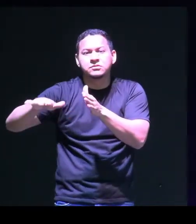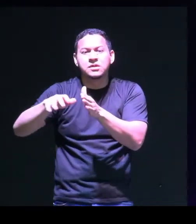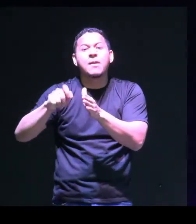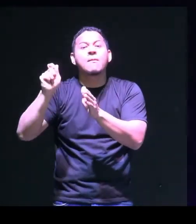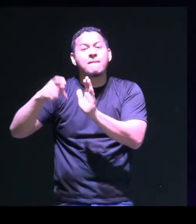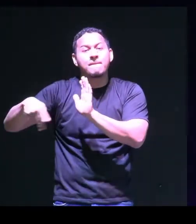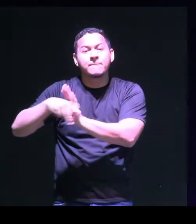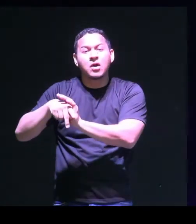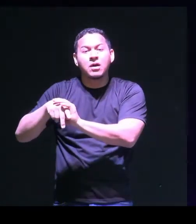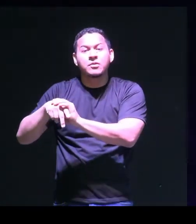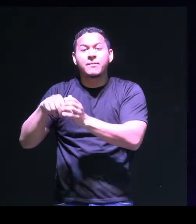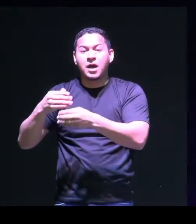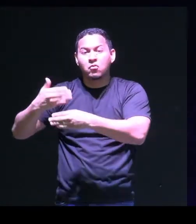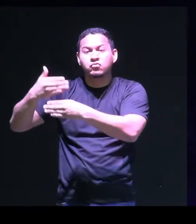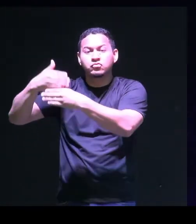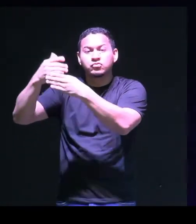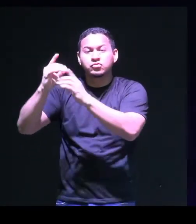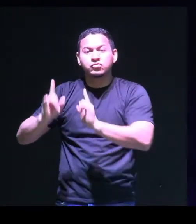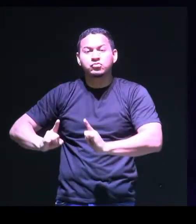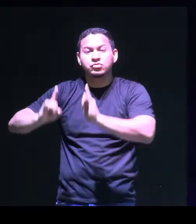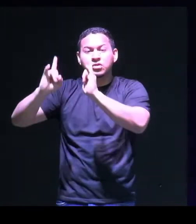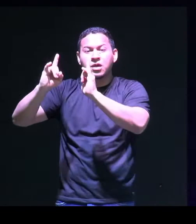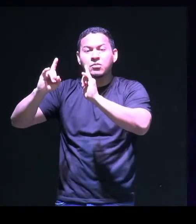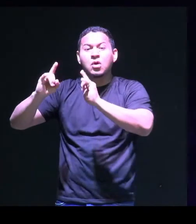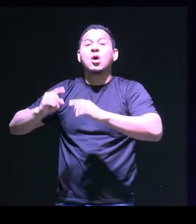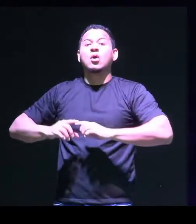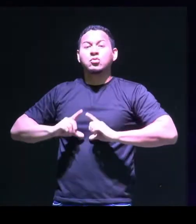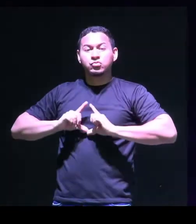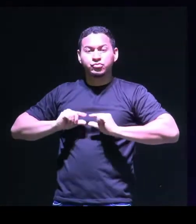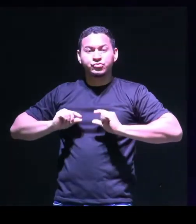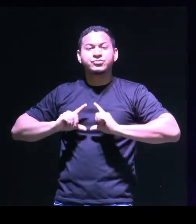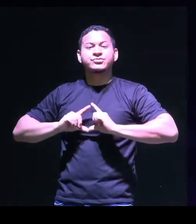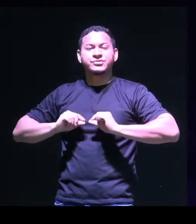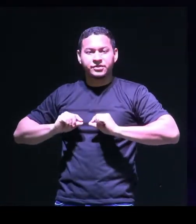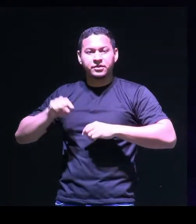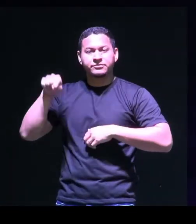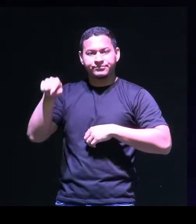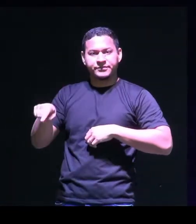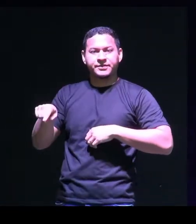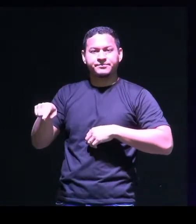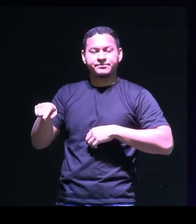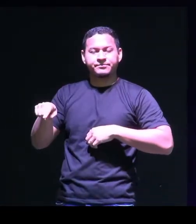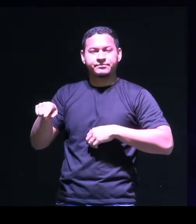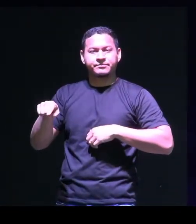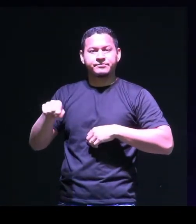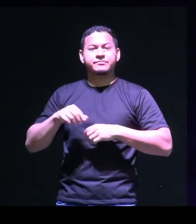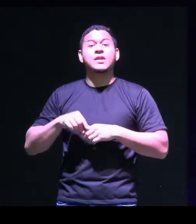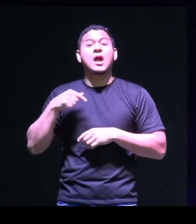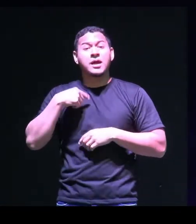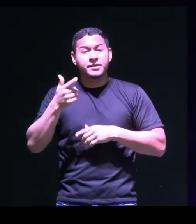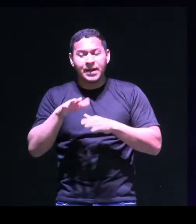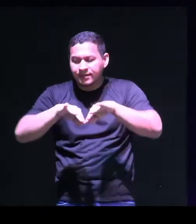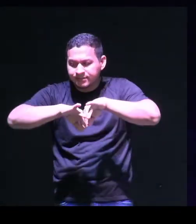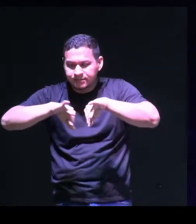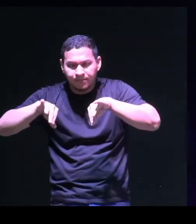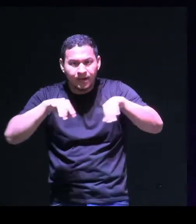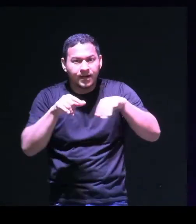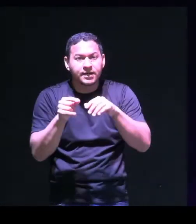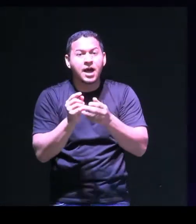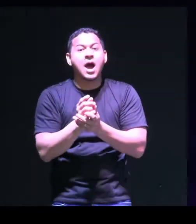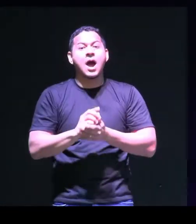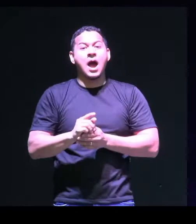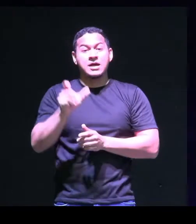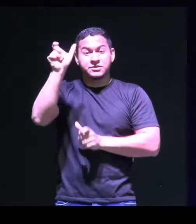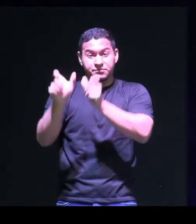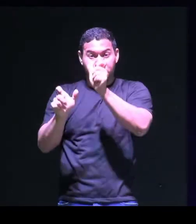judeus, que era o pátio dos gentios, que tinha o templo e tinha aquele pátio externo, tinha uma mureta que separava, que os gentios só podiam vir até